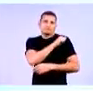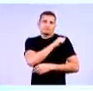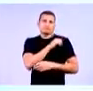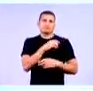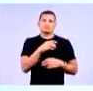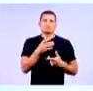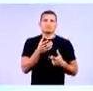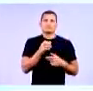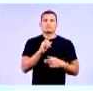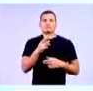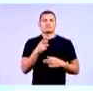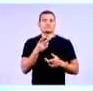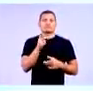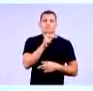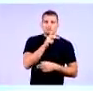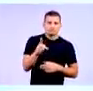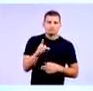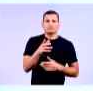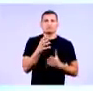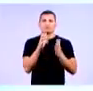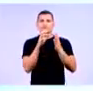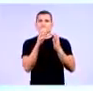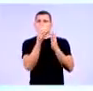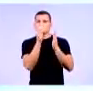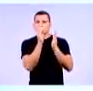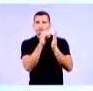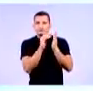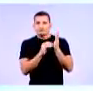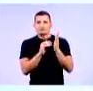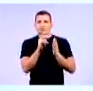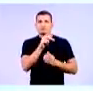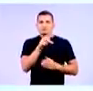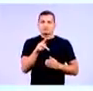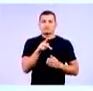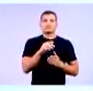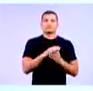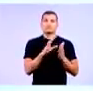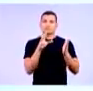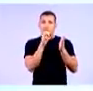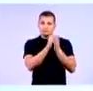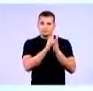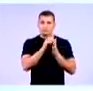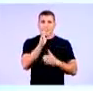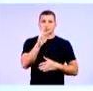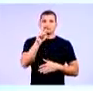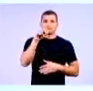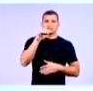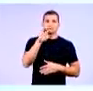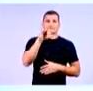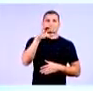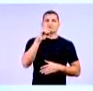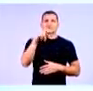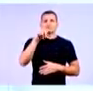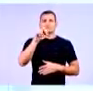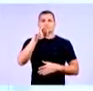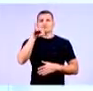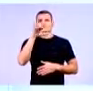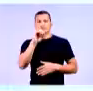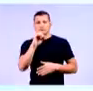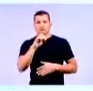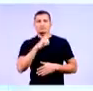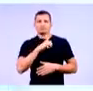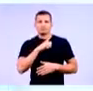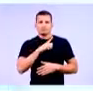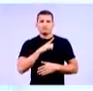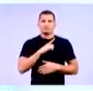de professor, seriam os atributos do professor. Se fosse o cadastro de funcionário, uma classe funcionário, então teria os